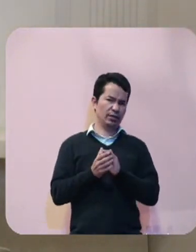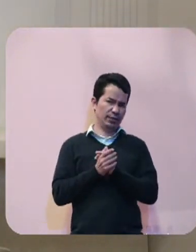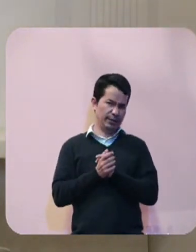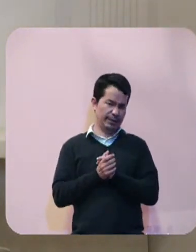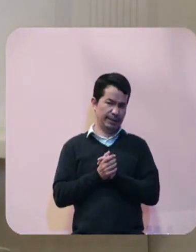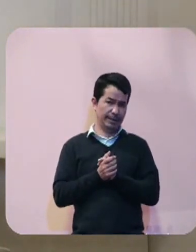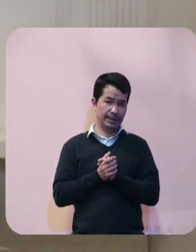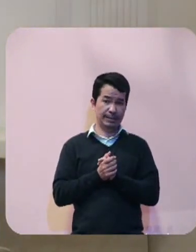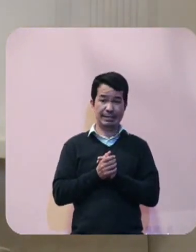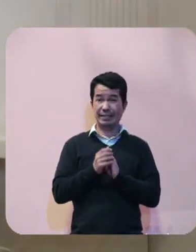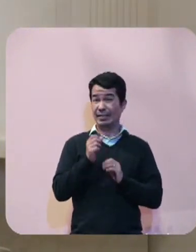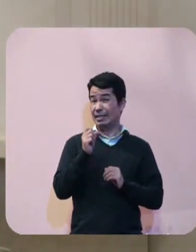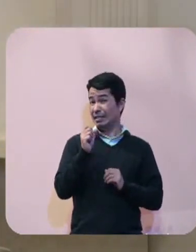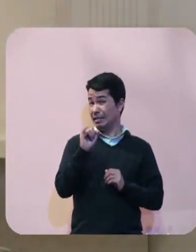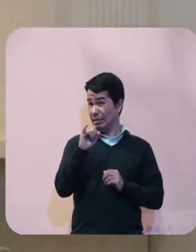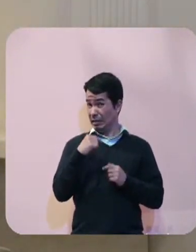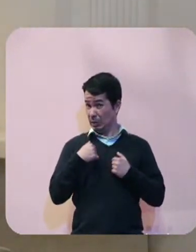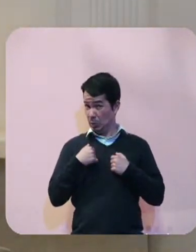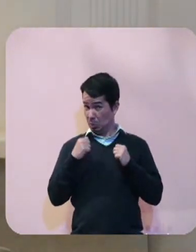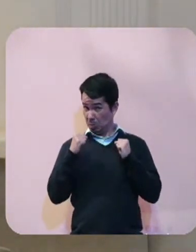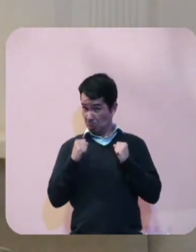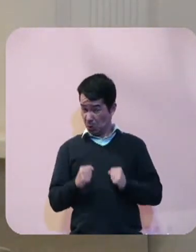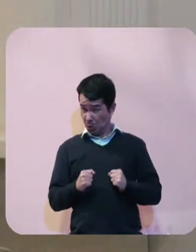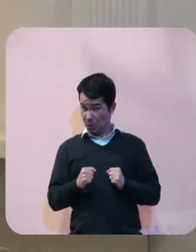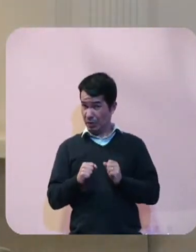tivesse a possibilidade de perguntar